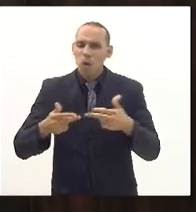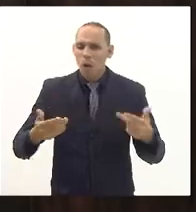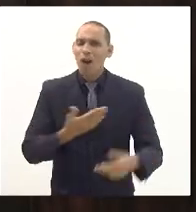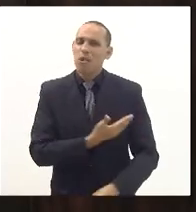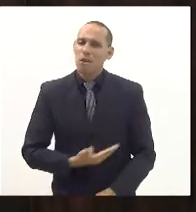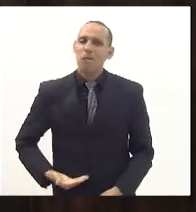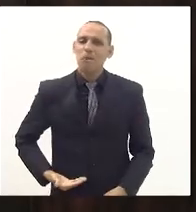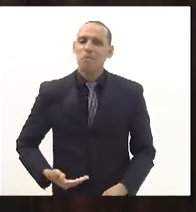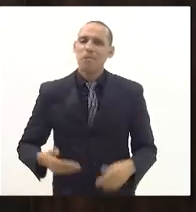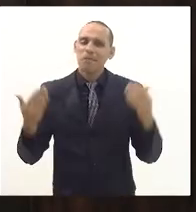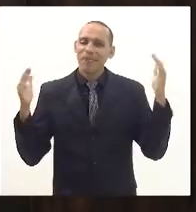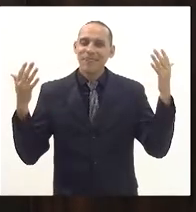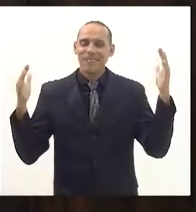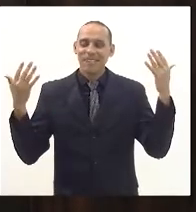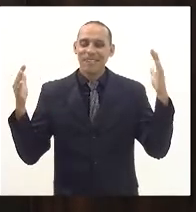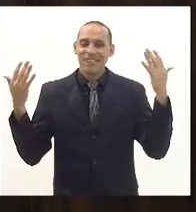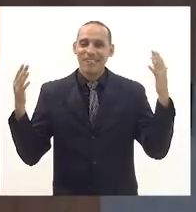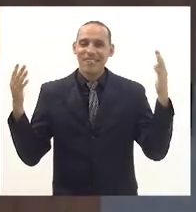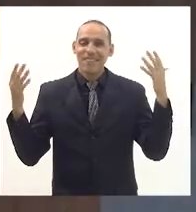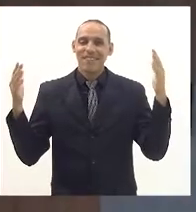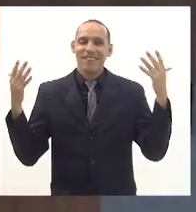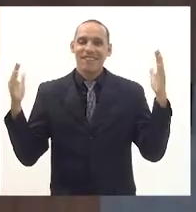E aí